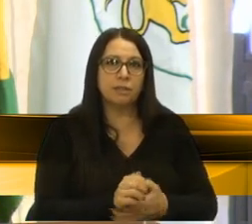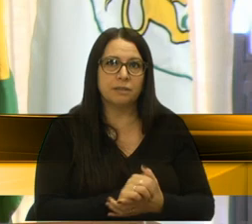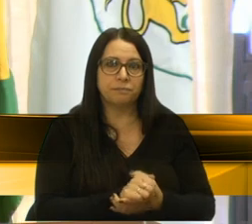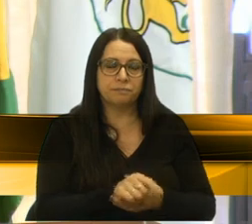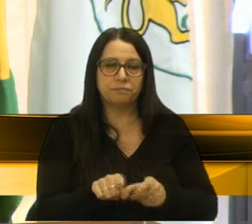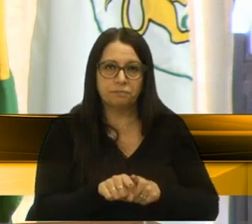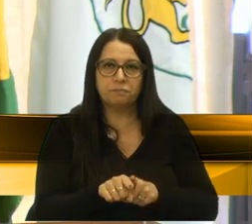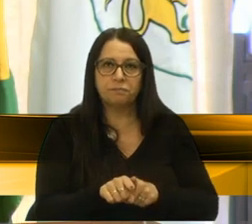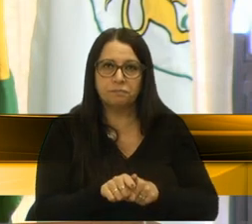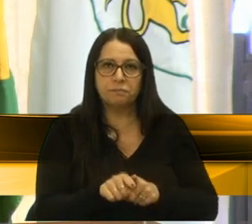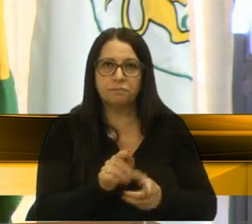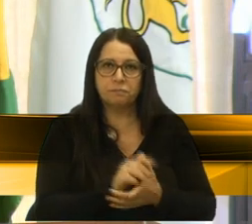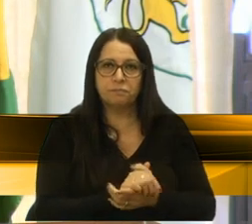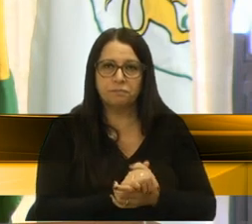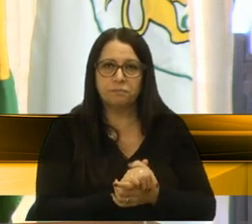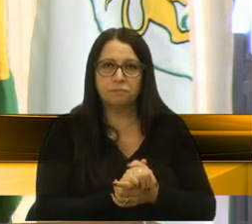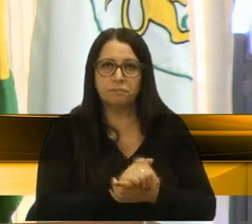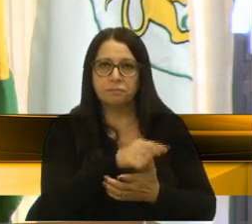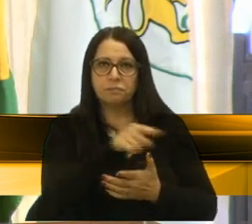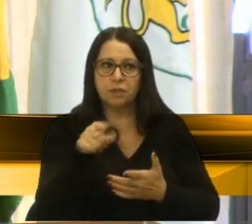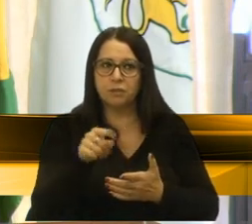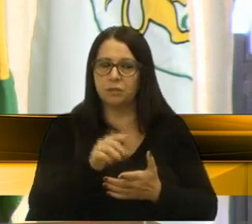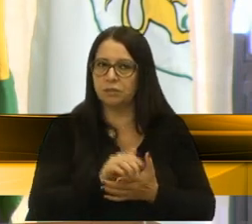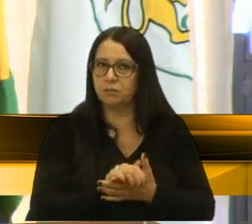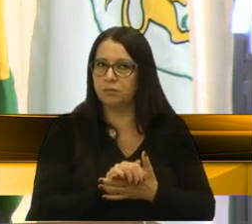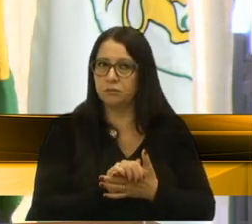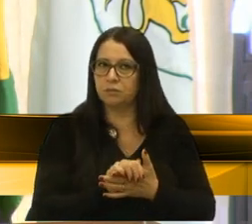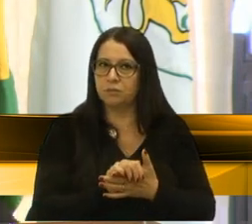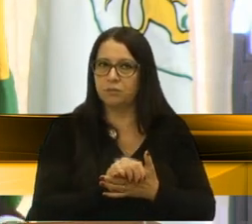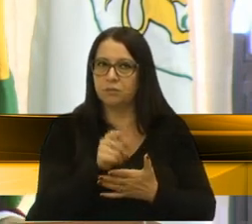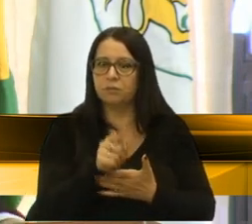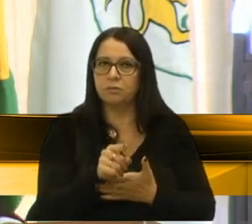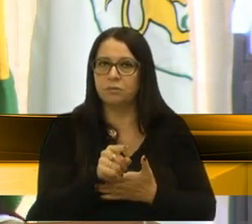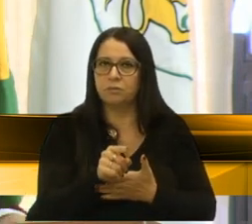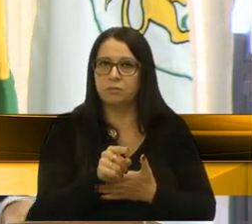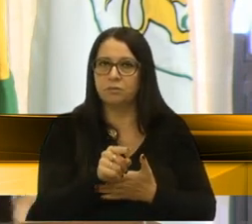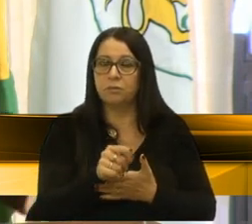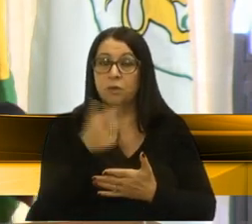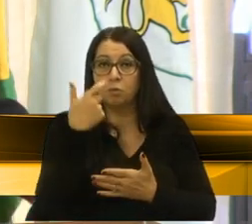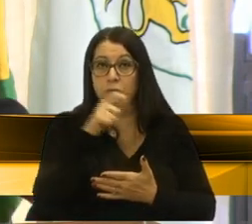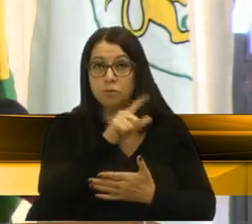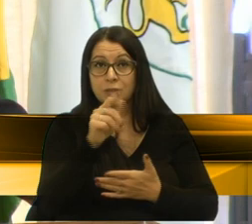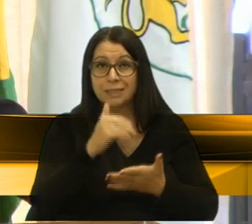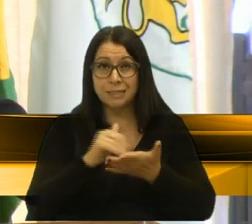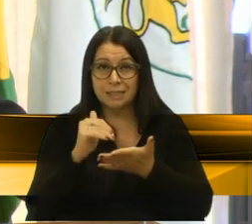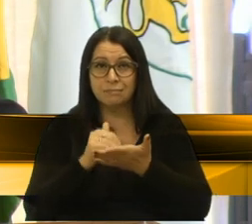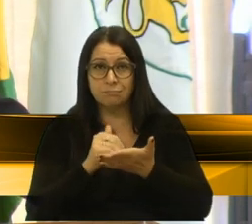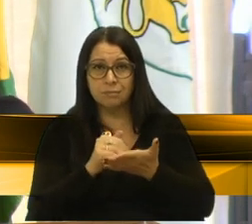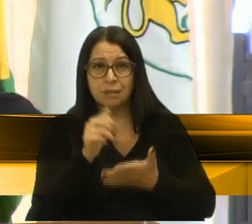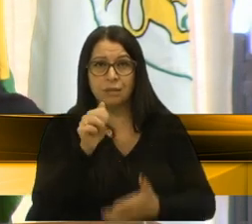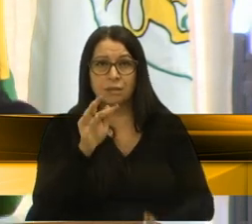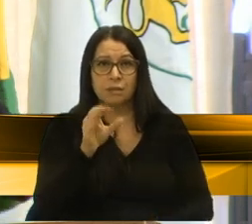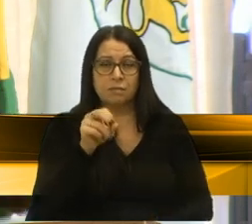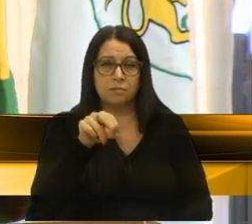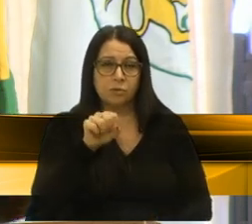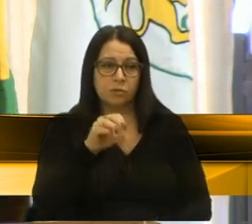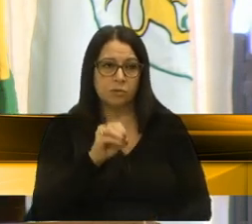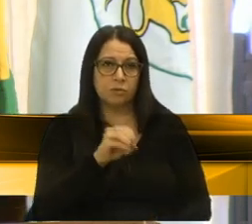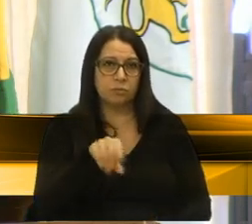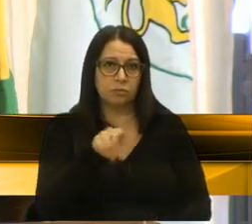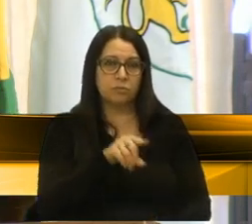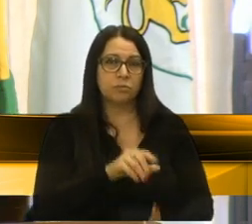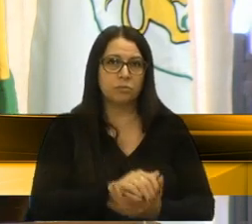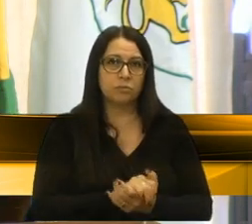preocupação com o que está acontecendo com o transporte público. Eu acho que, secretário Afonso, eu acho que o senhor tem